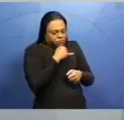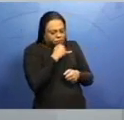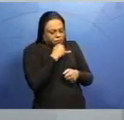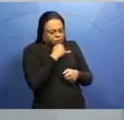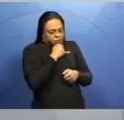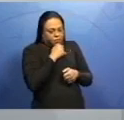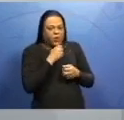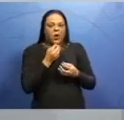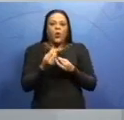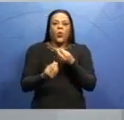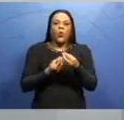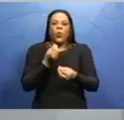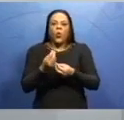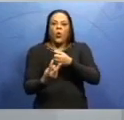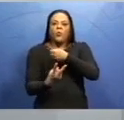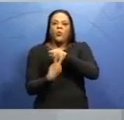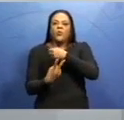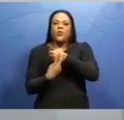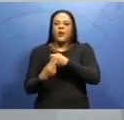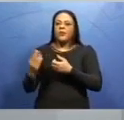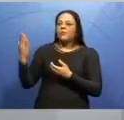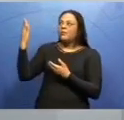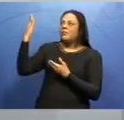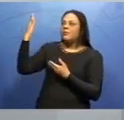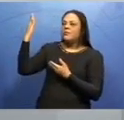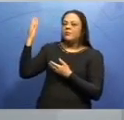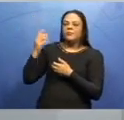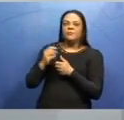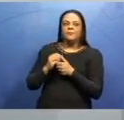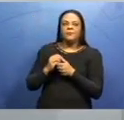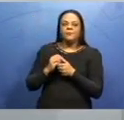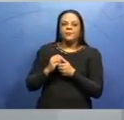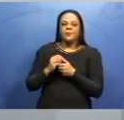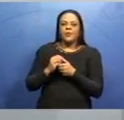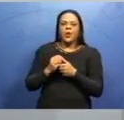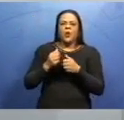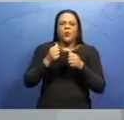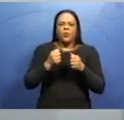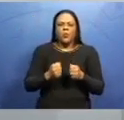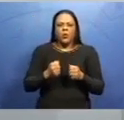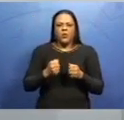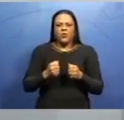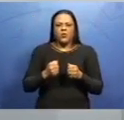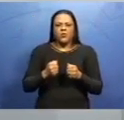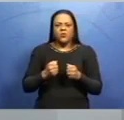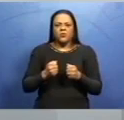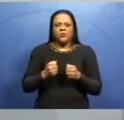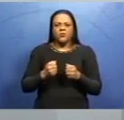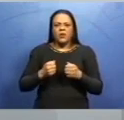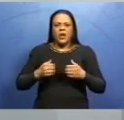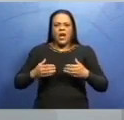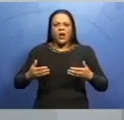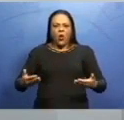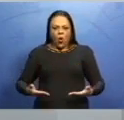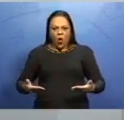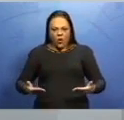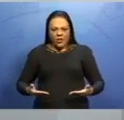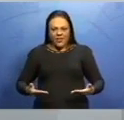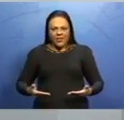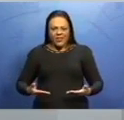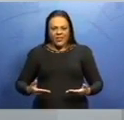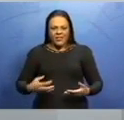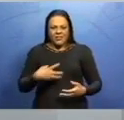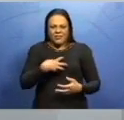ou ficam triste com a notícia? Será que eu posso colocar estou triste? Luana,